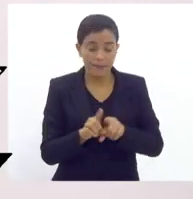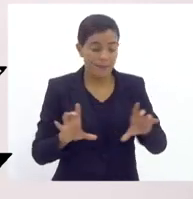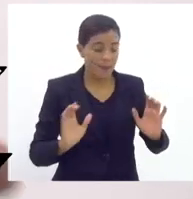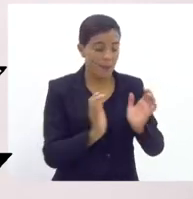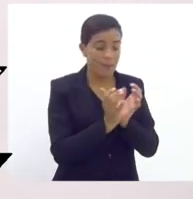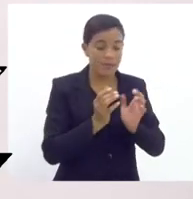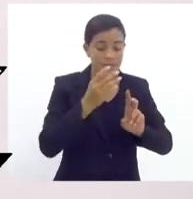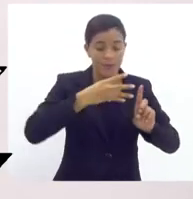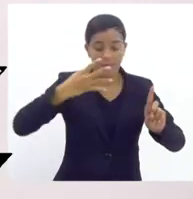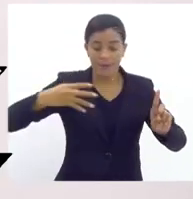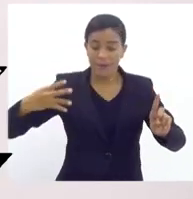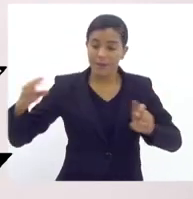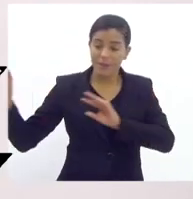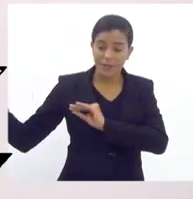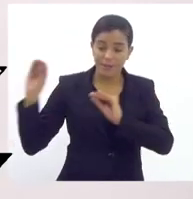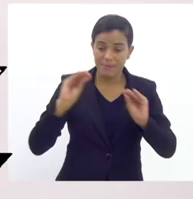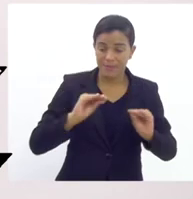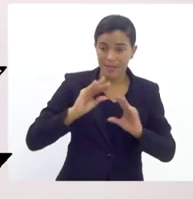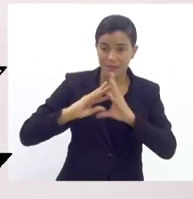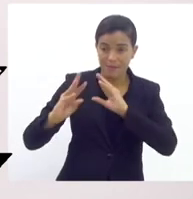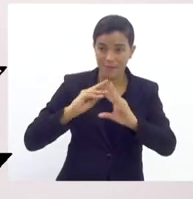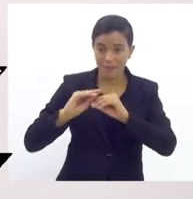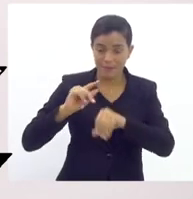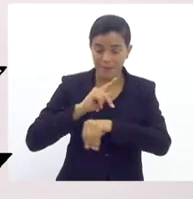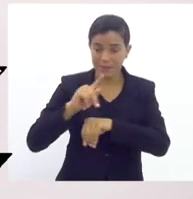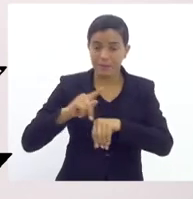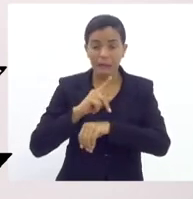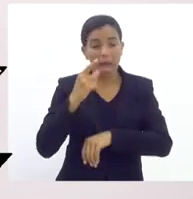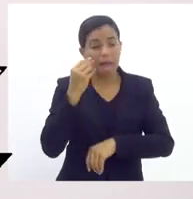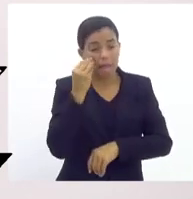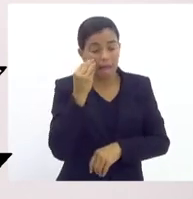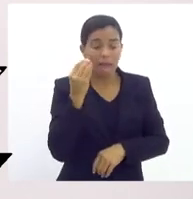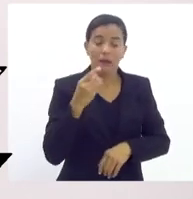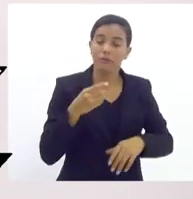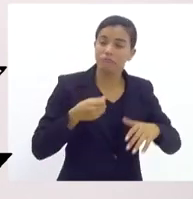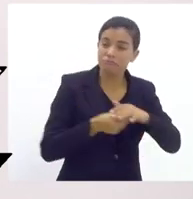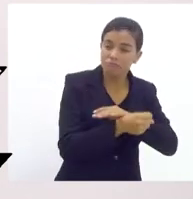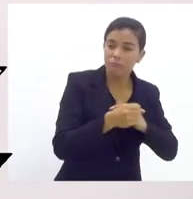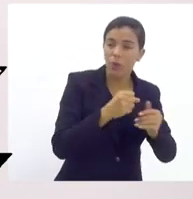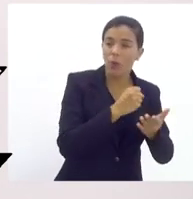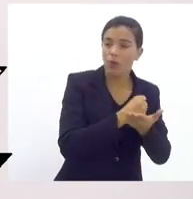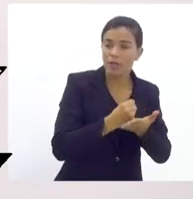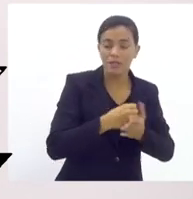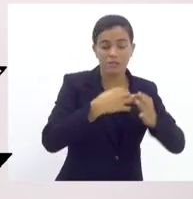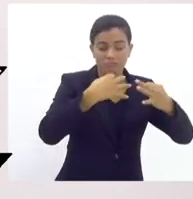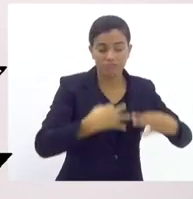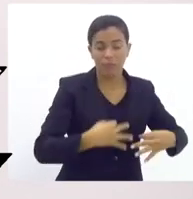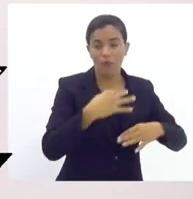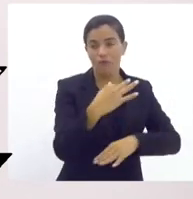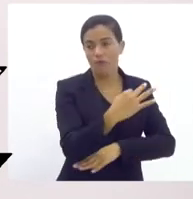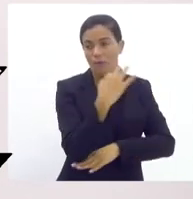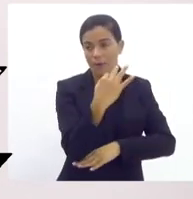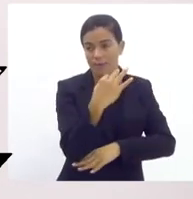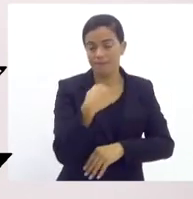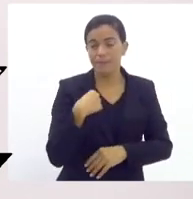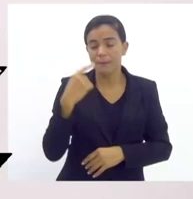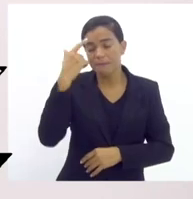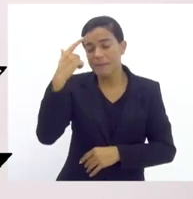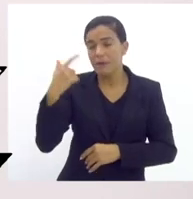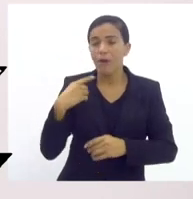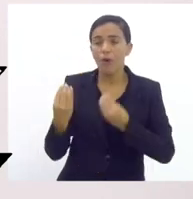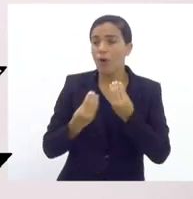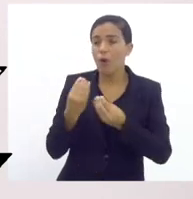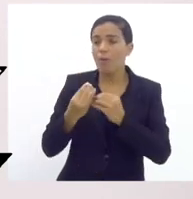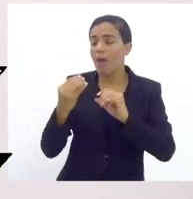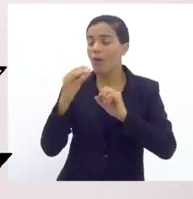lgbti tem que a gente tem visto é a demanda por emprego formal né a gente precisa pensar que o caminho do